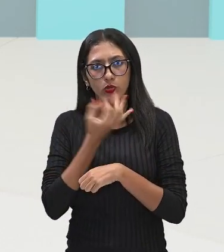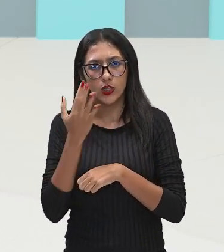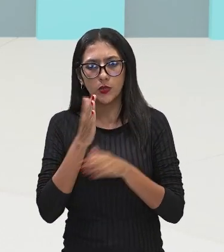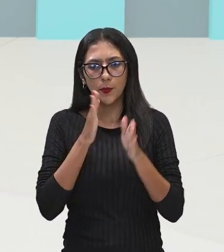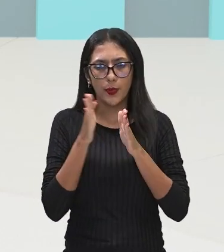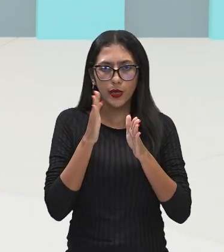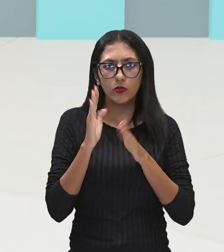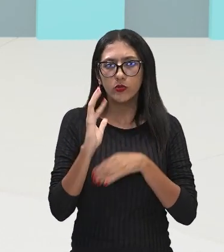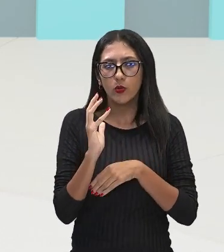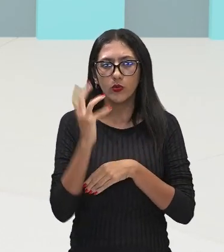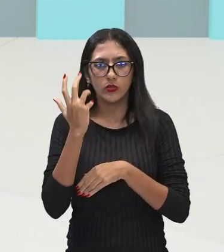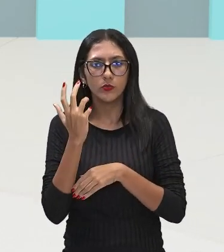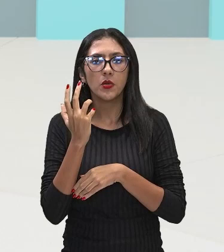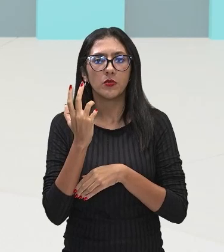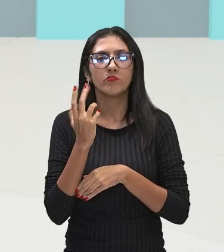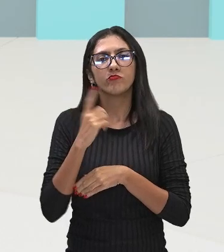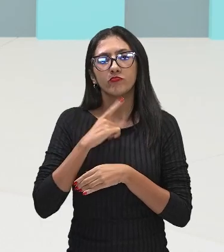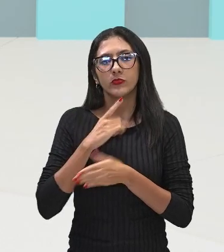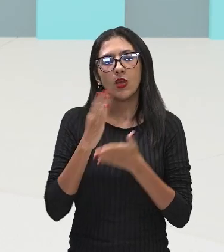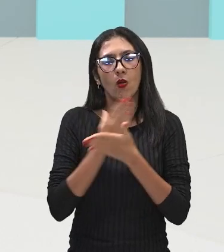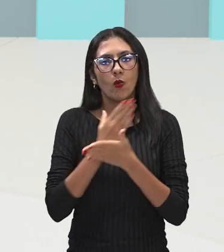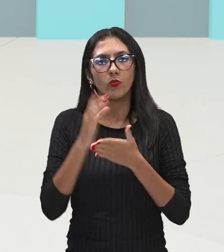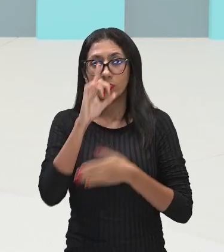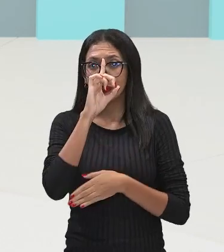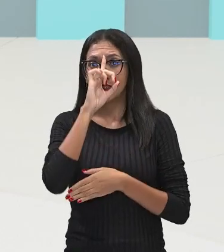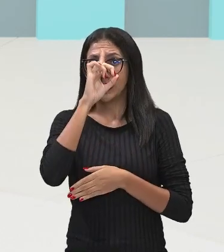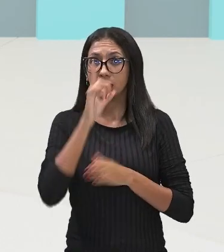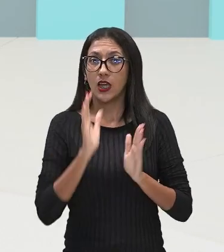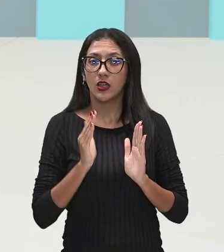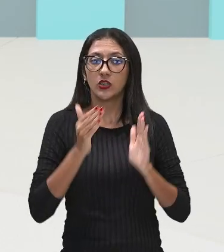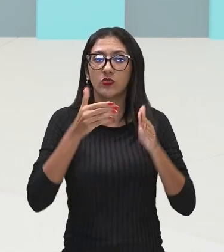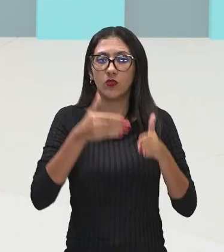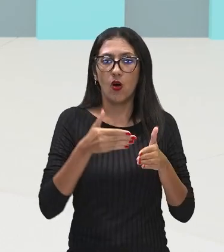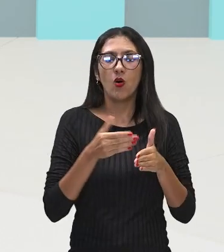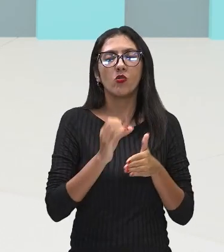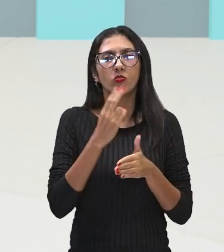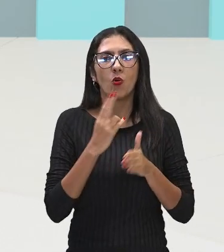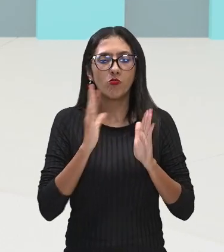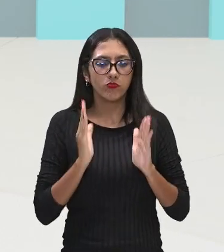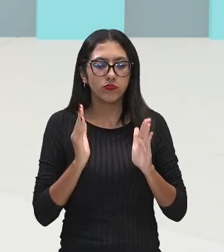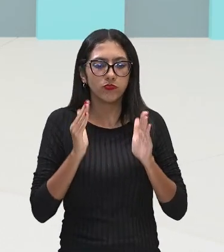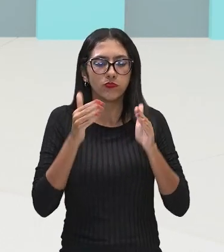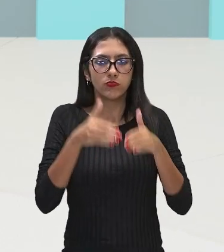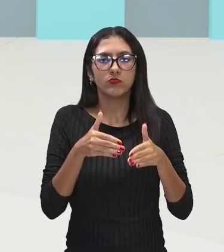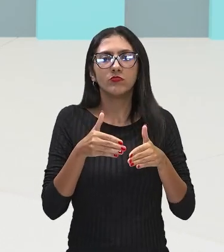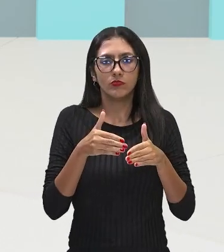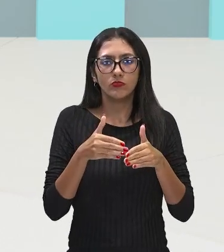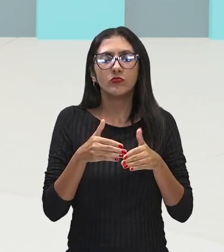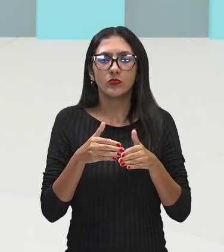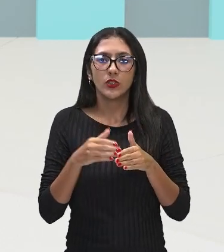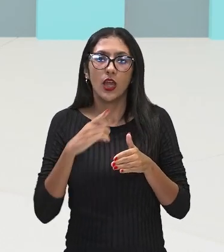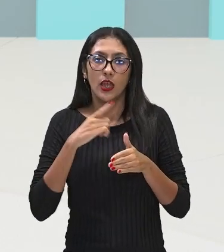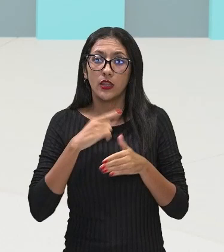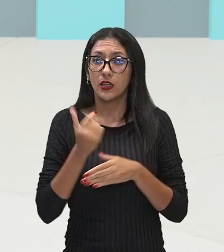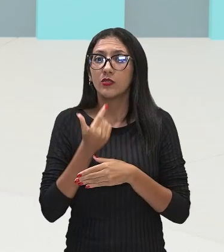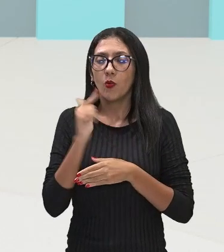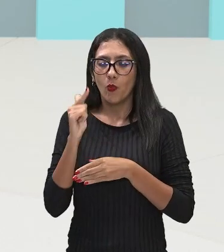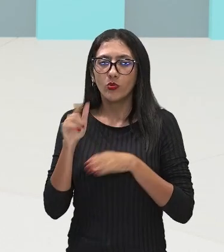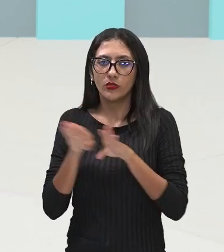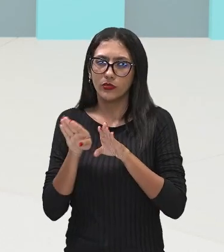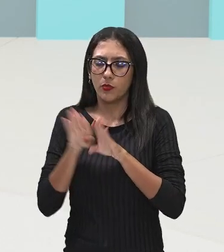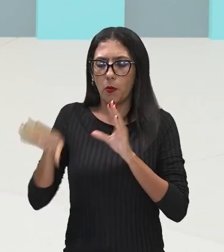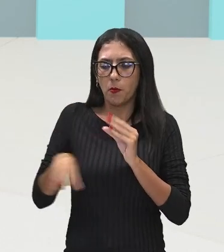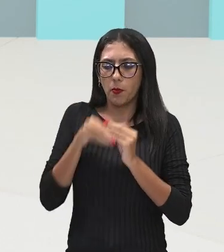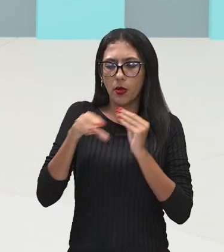se desenvolve determinada ideia central ou nuclear, a que se agregam outras secundárias,